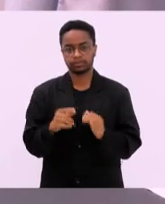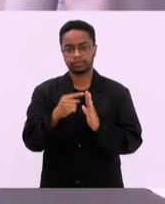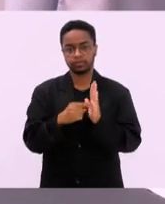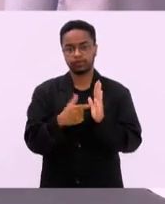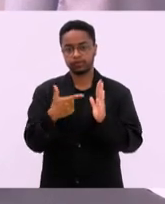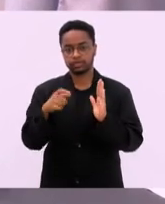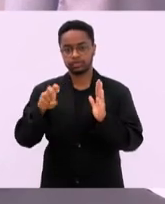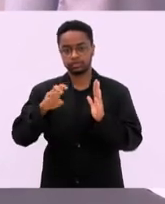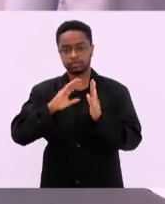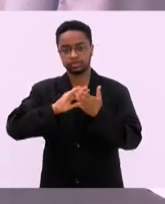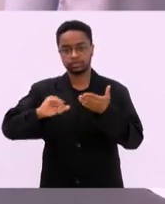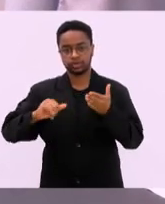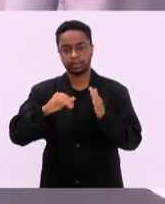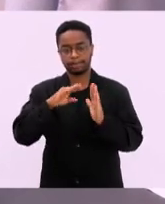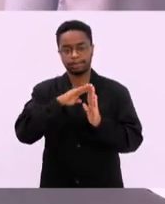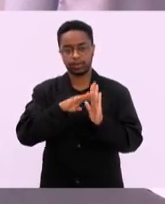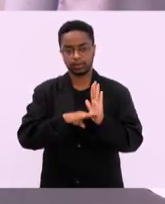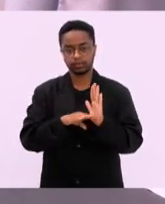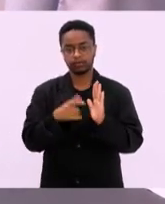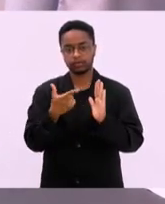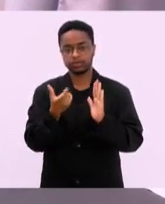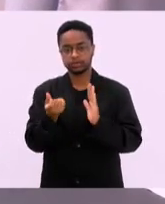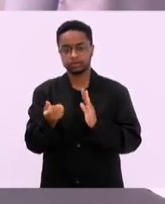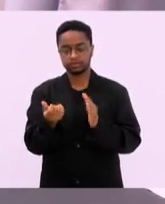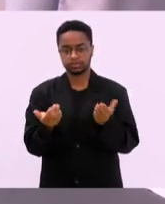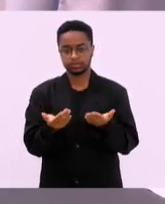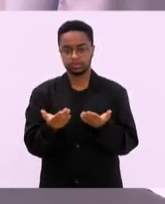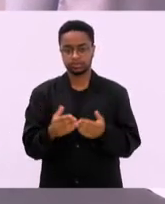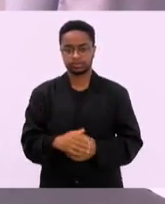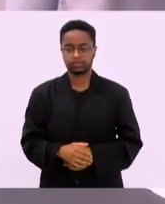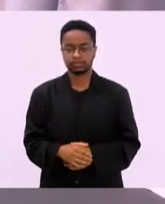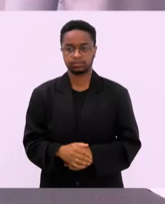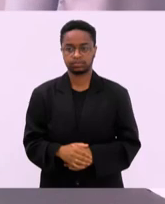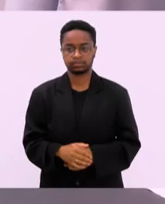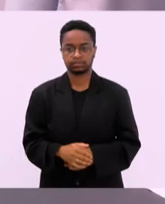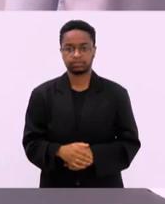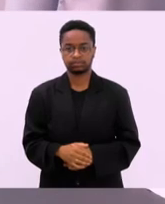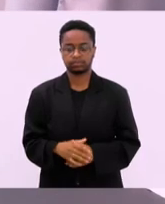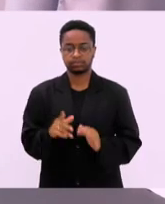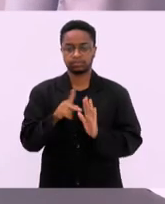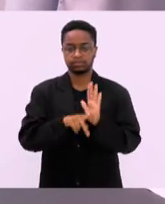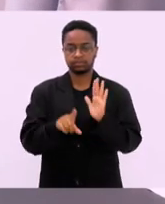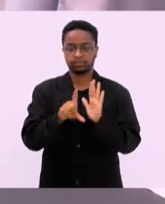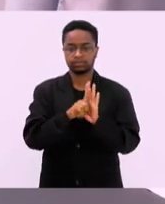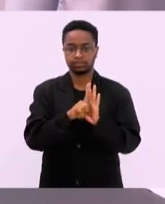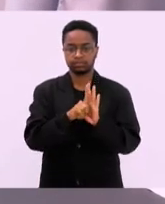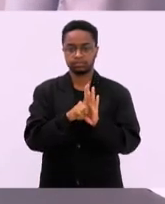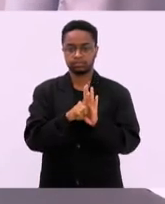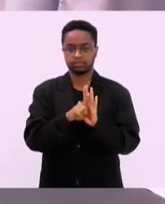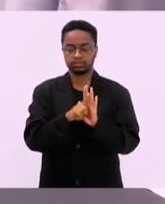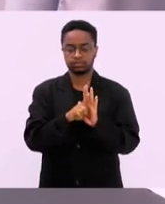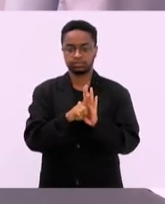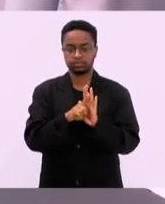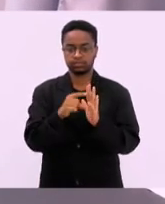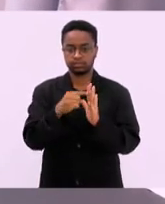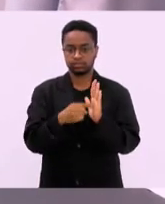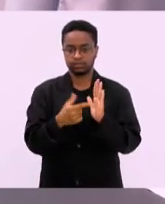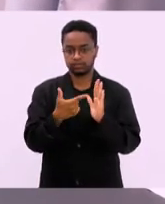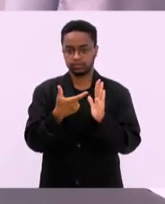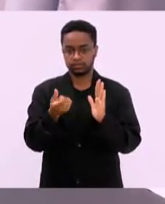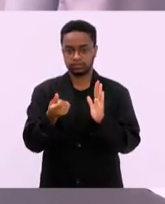pauta. O 26 é o PL 26 da pauta, tá? É o